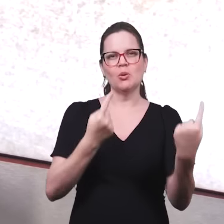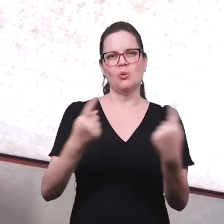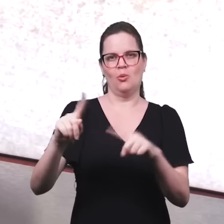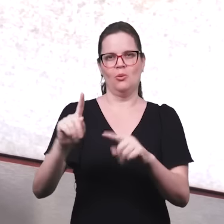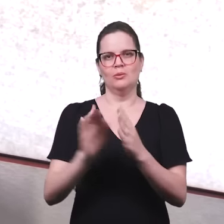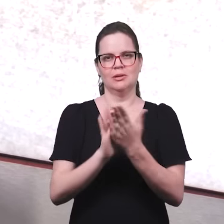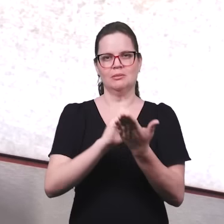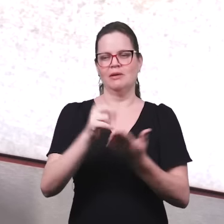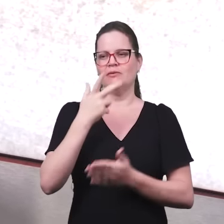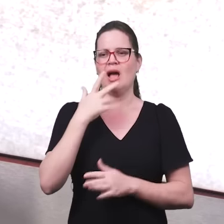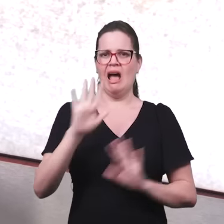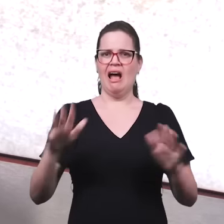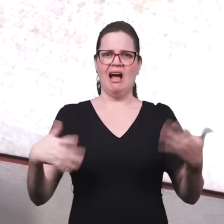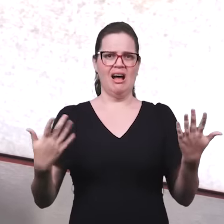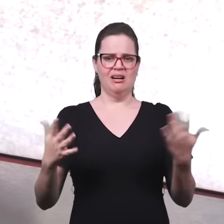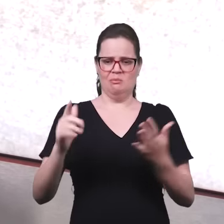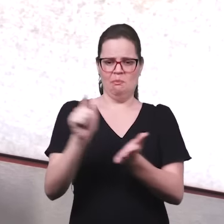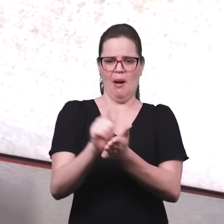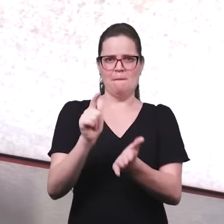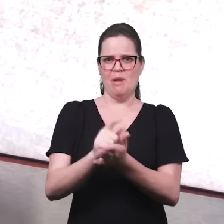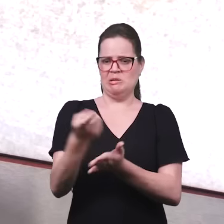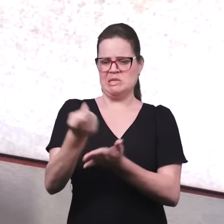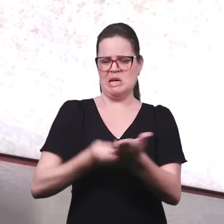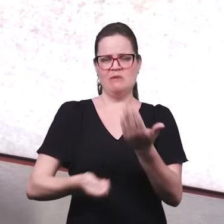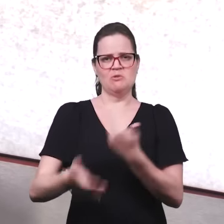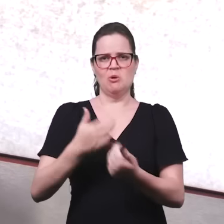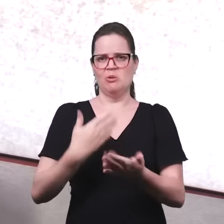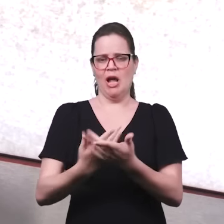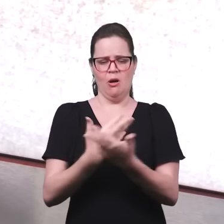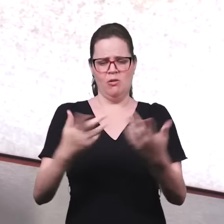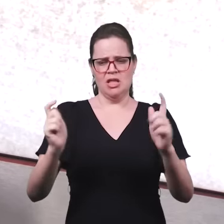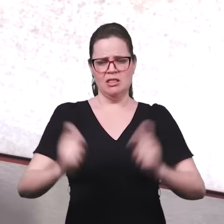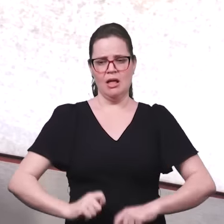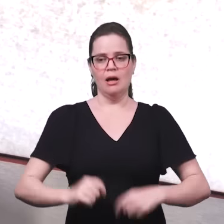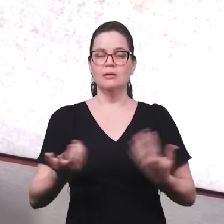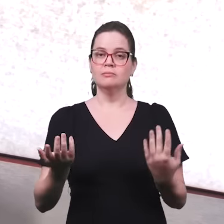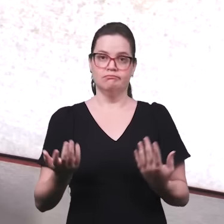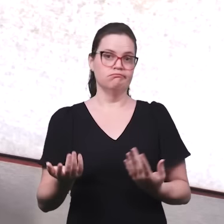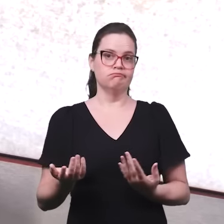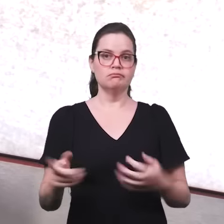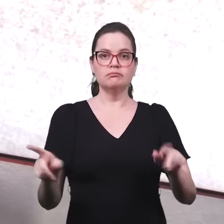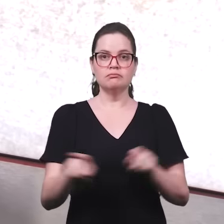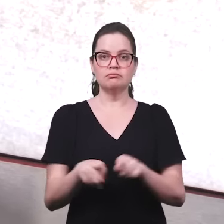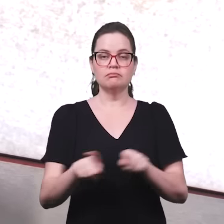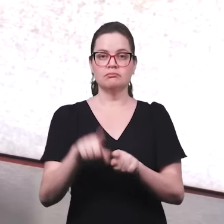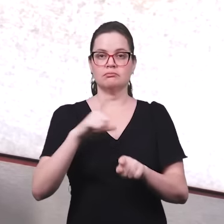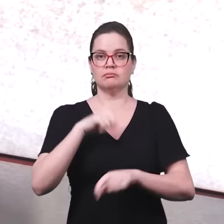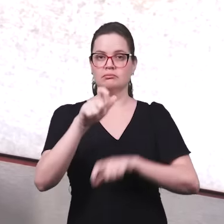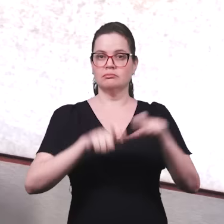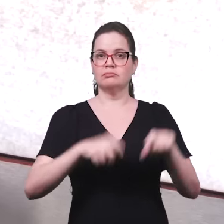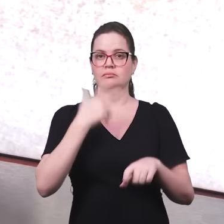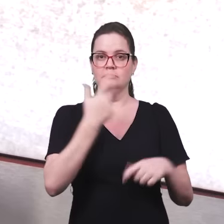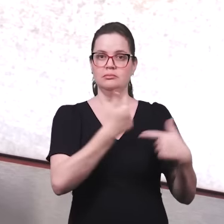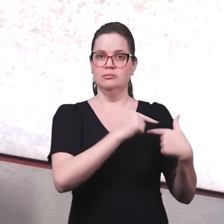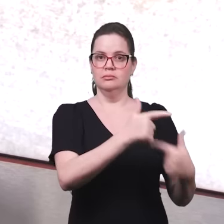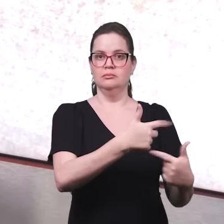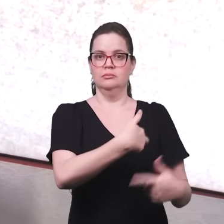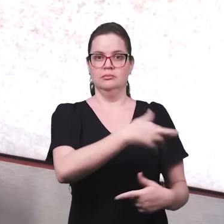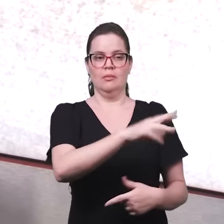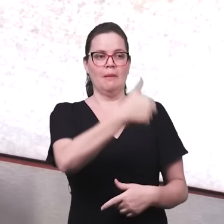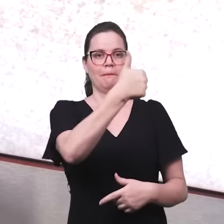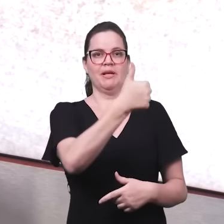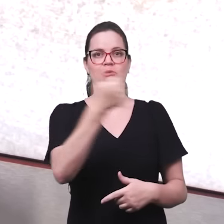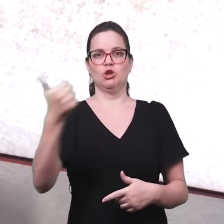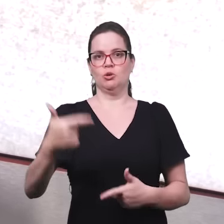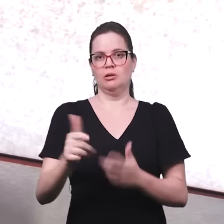contra a Bíblia quando diz assim, papel aceita tudo. Há aqueles até que dizem que a tradição religiosa ela